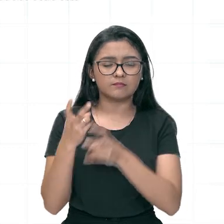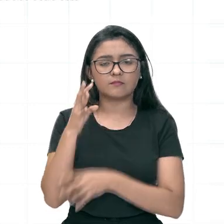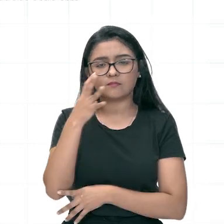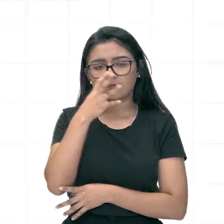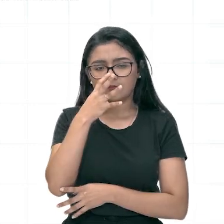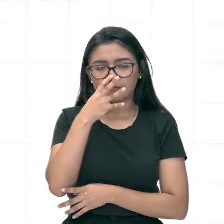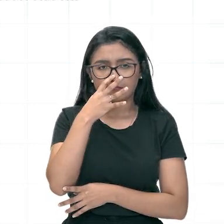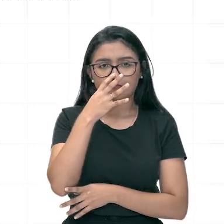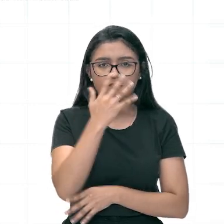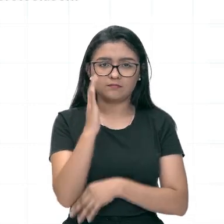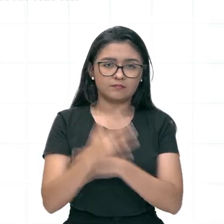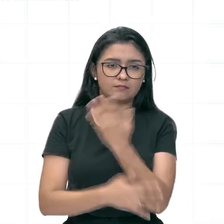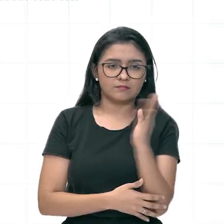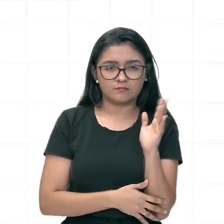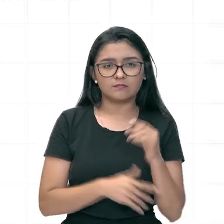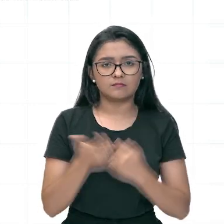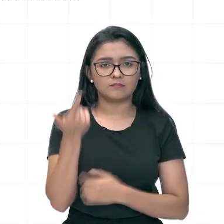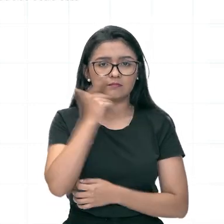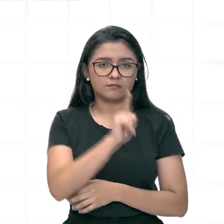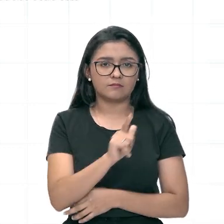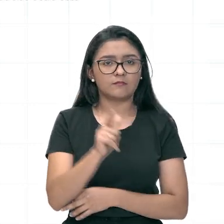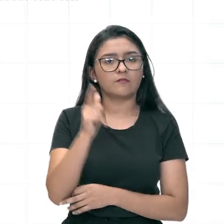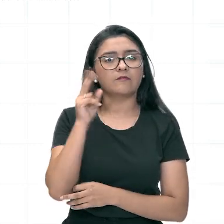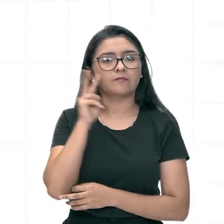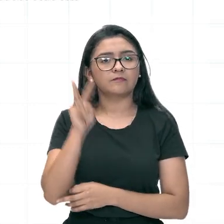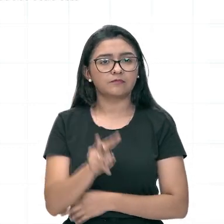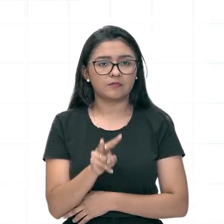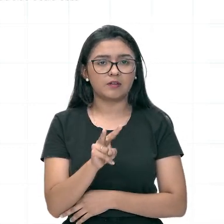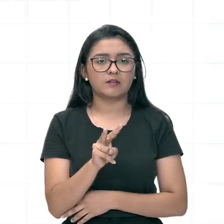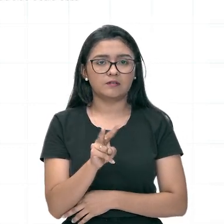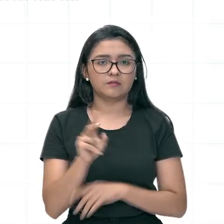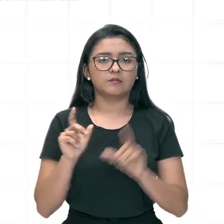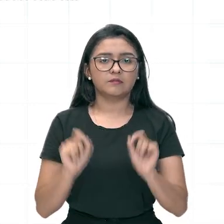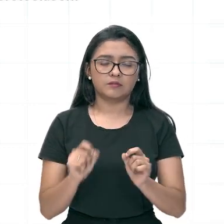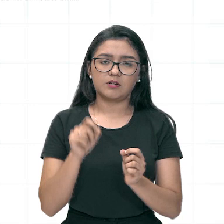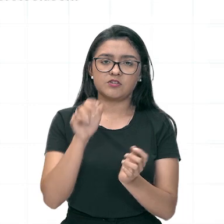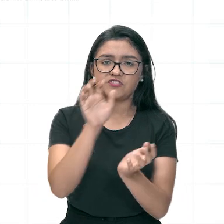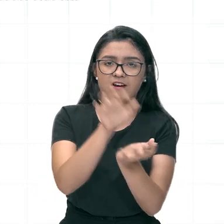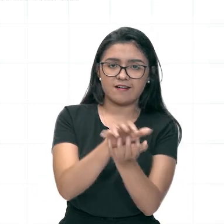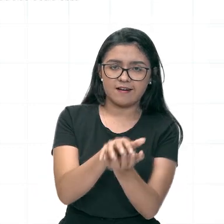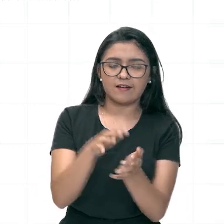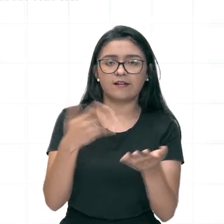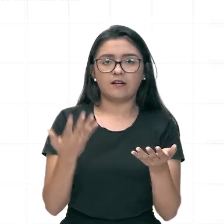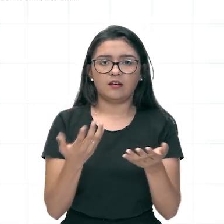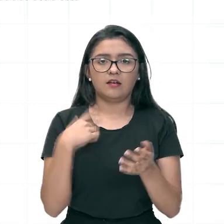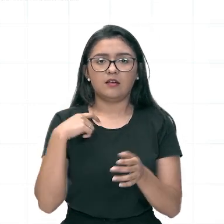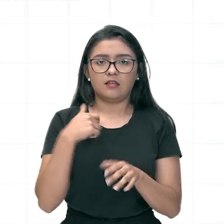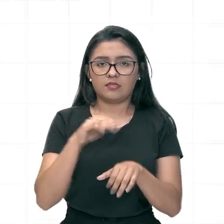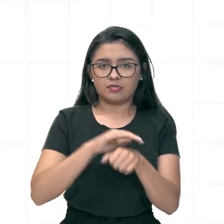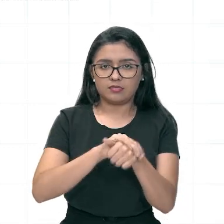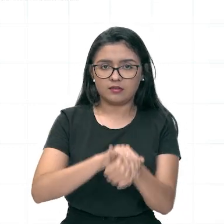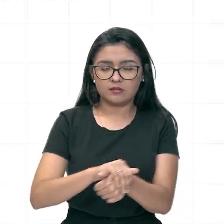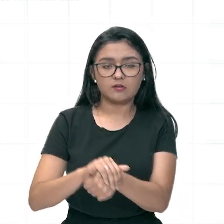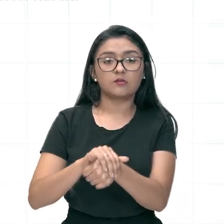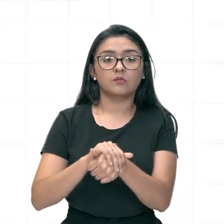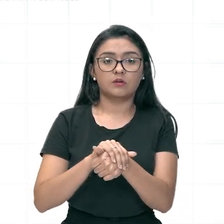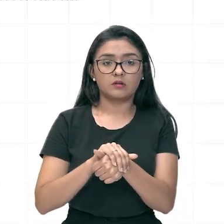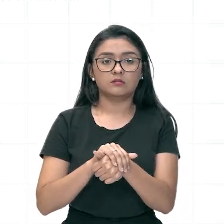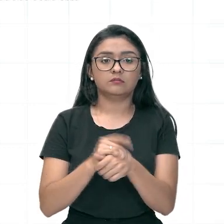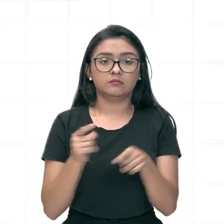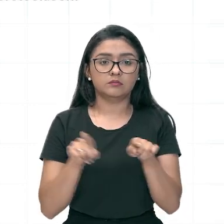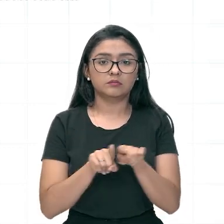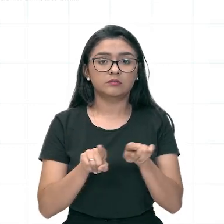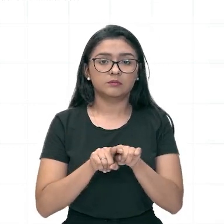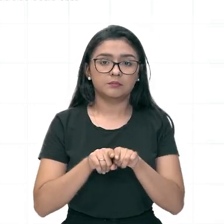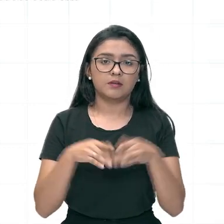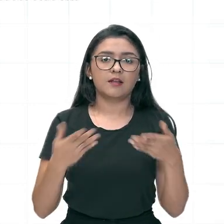na natureza, né, conseguiu visualizar as tartarugas, um jacaré, por exemplo, você pode ver que uma parte do tempo ele vai